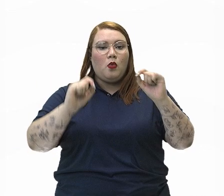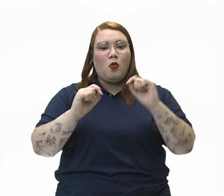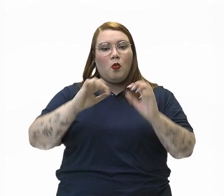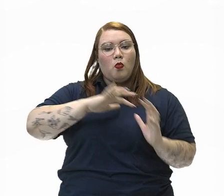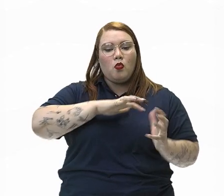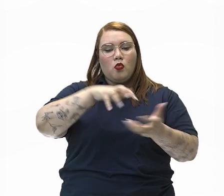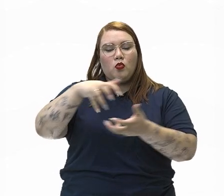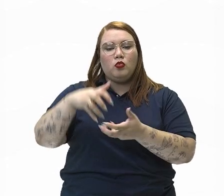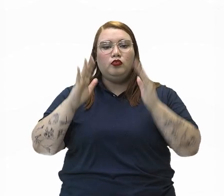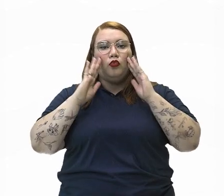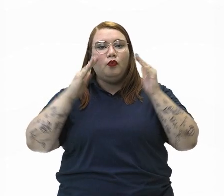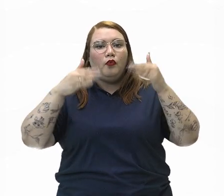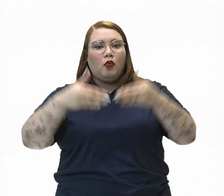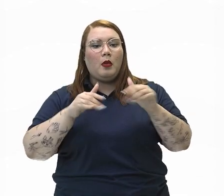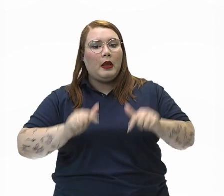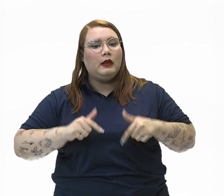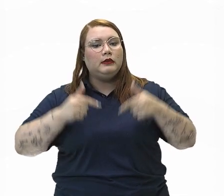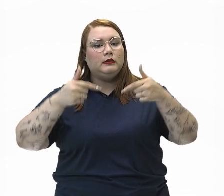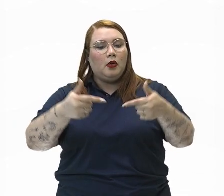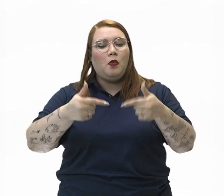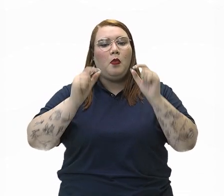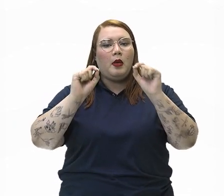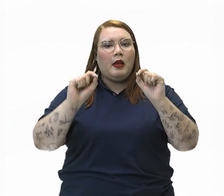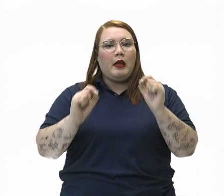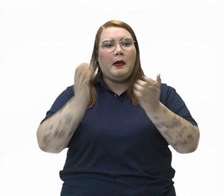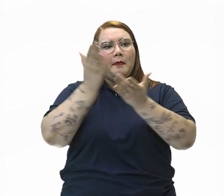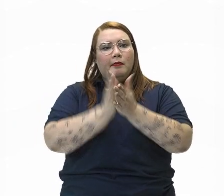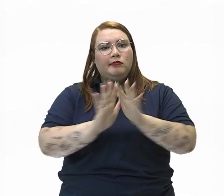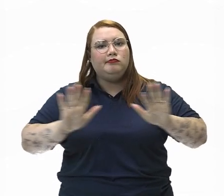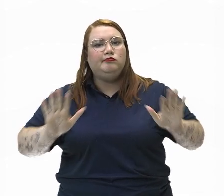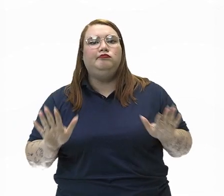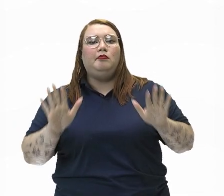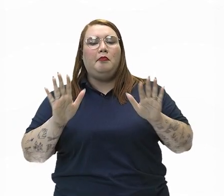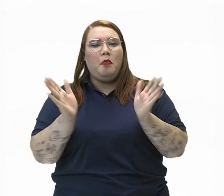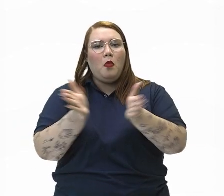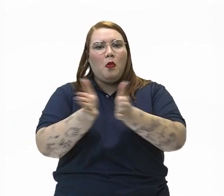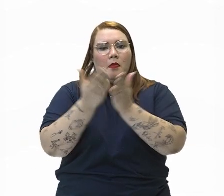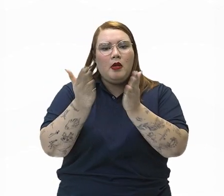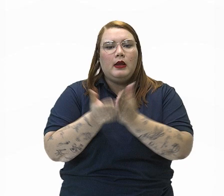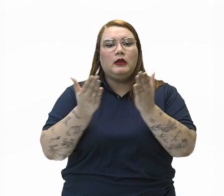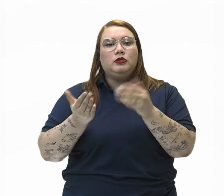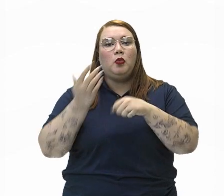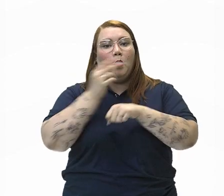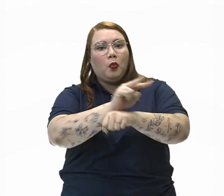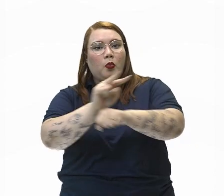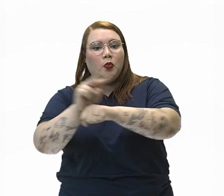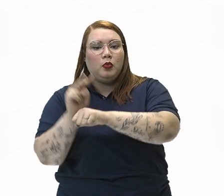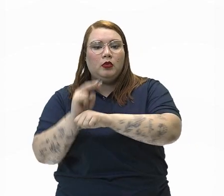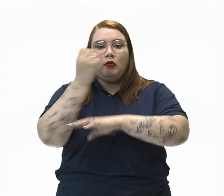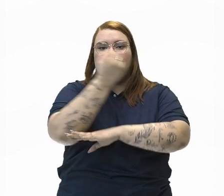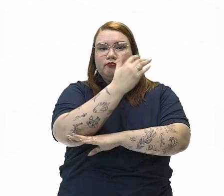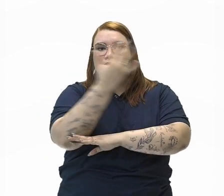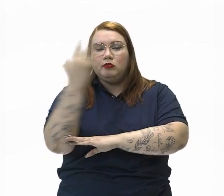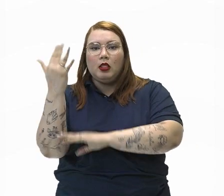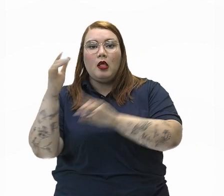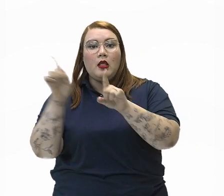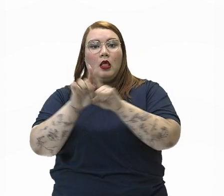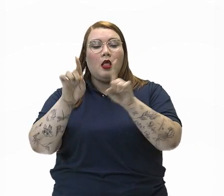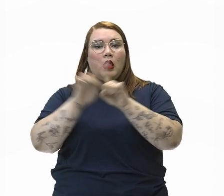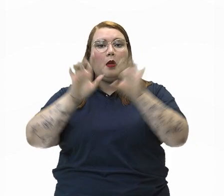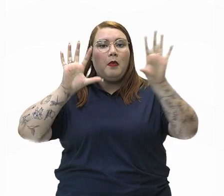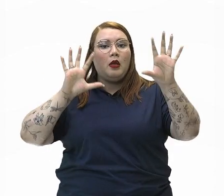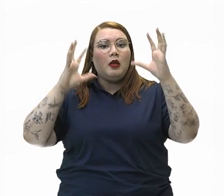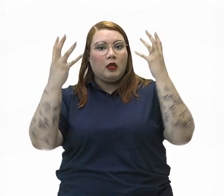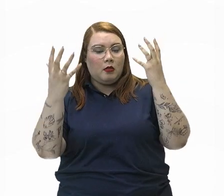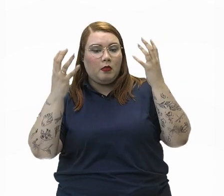à ação para acabar com a pobreza, proteger o meio ambiente e o clima e garantir que